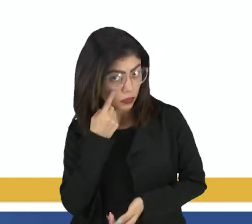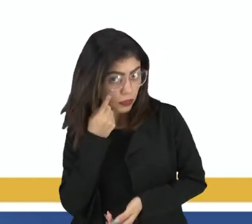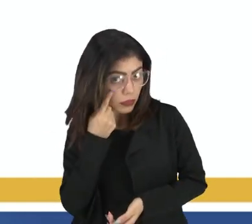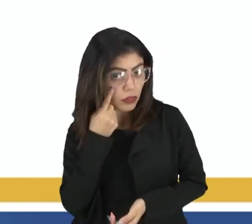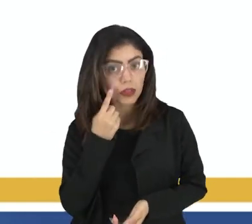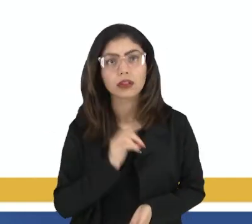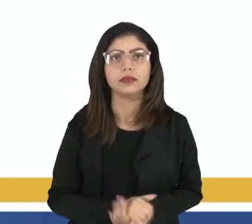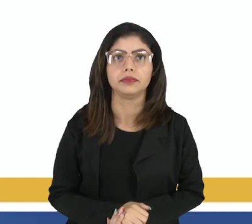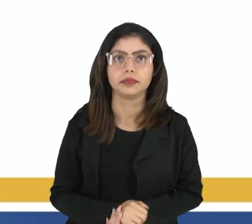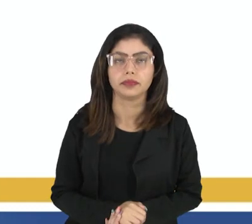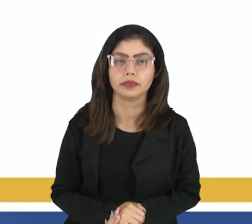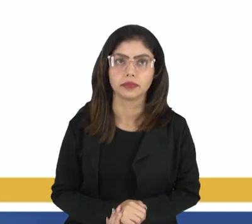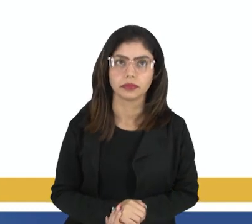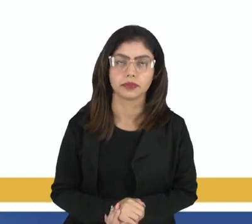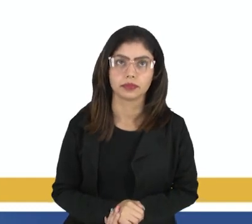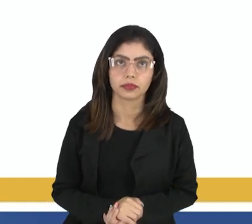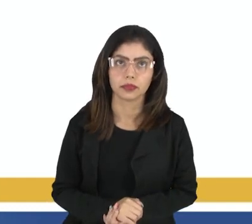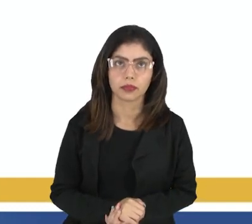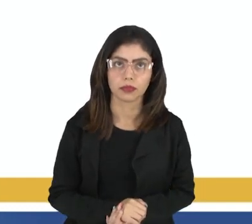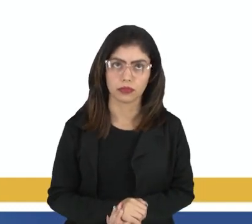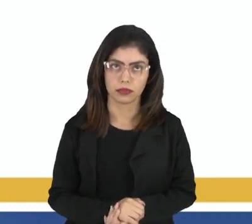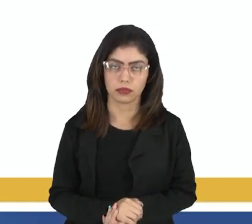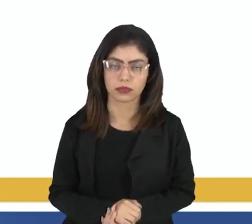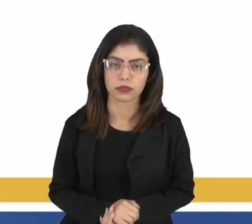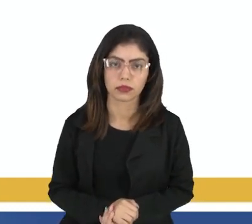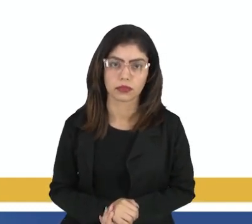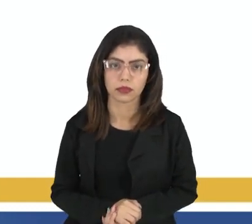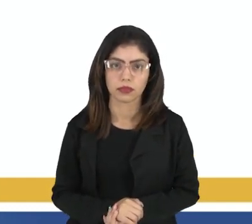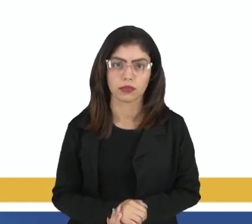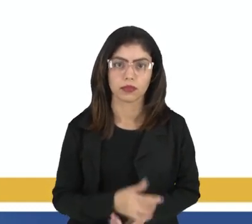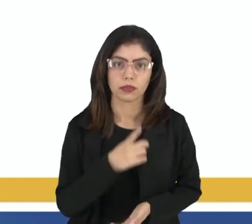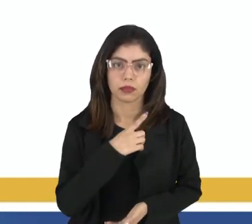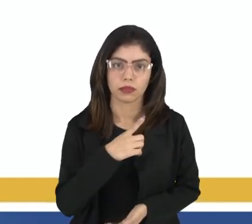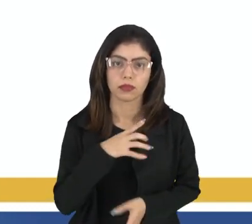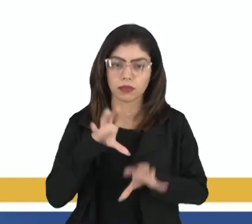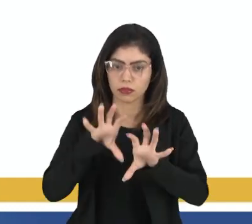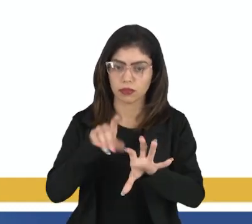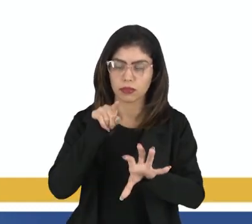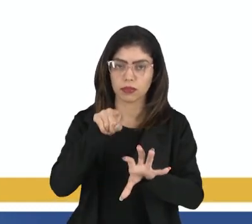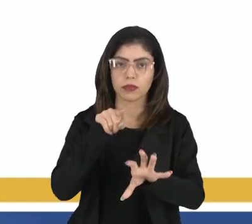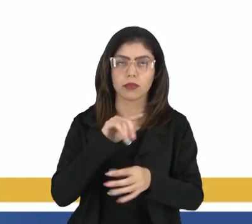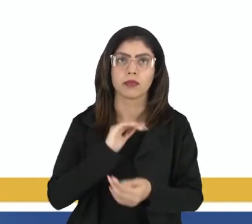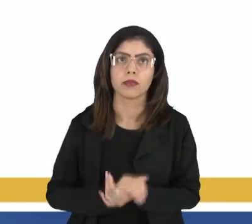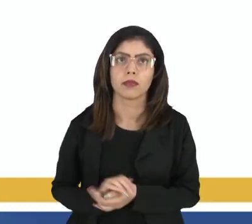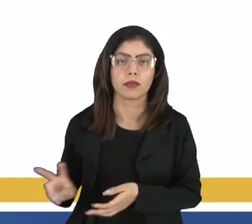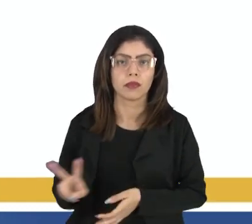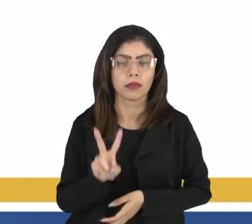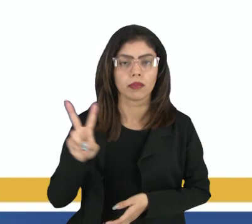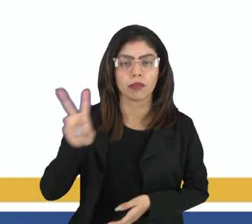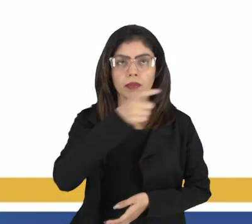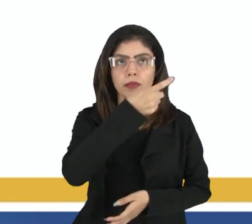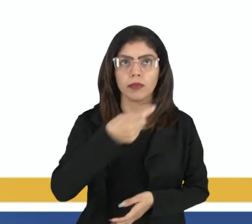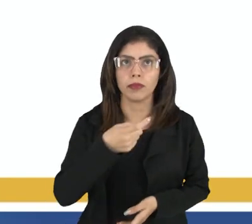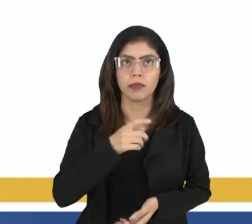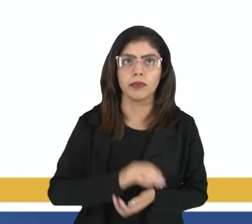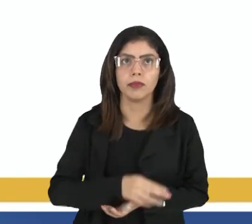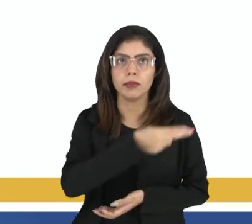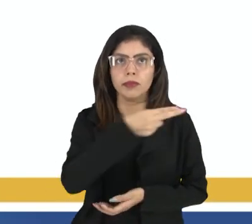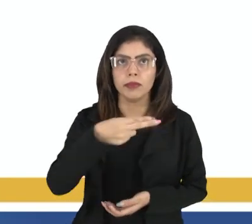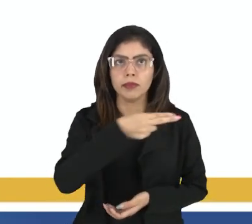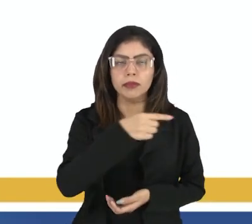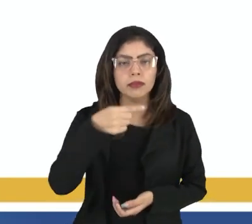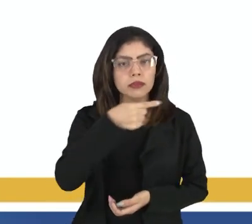função. Observe, nós temos aí que o valor do x é